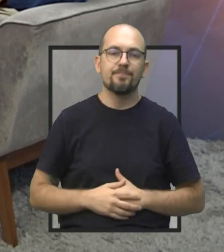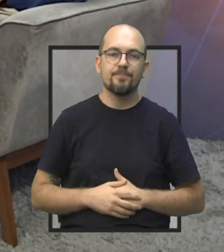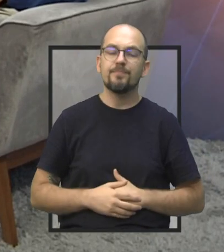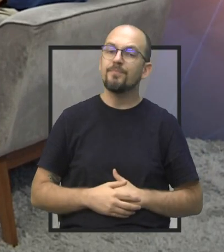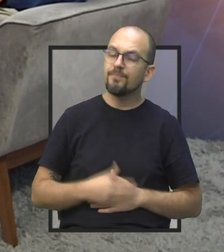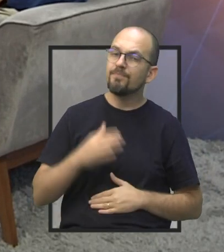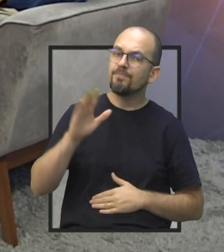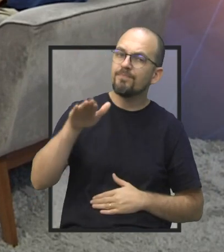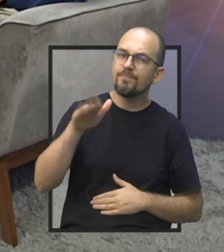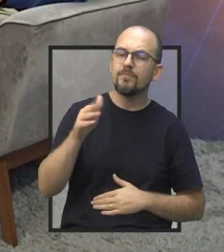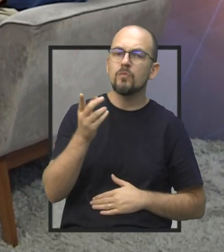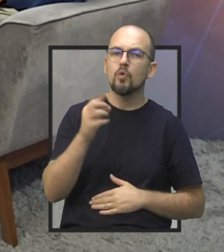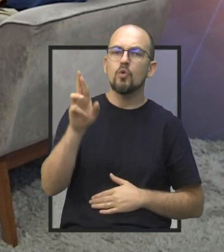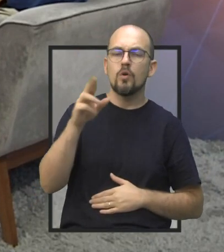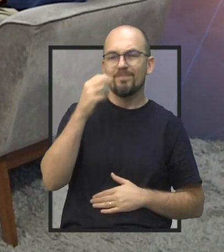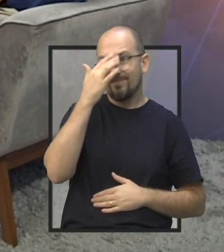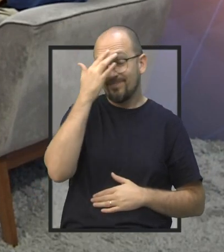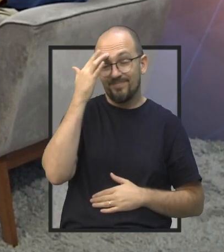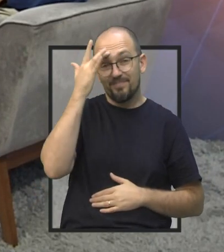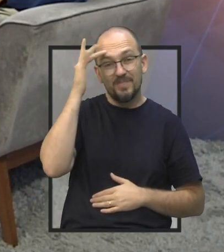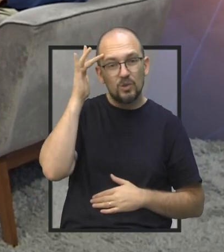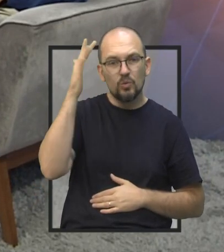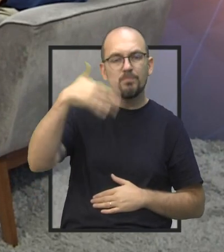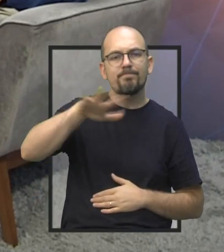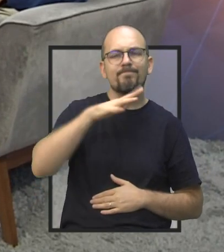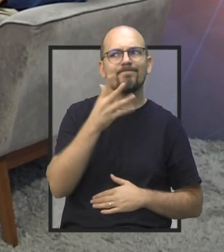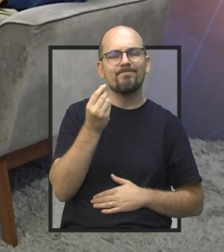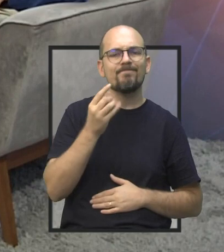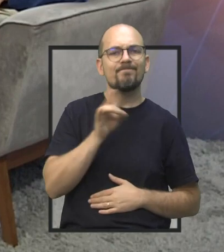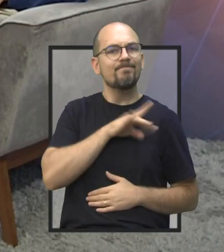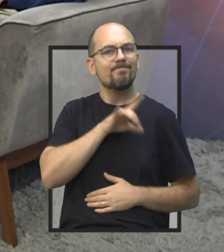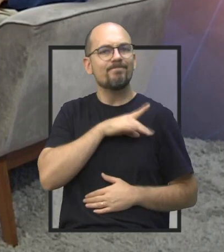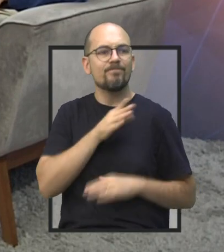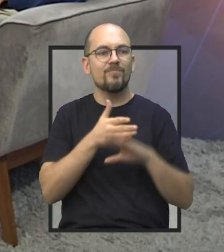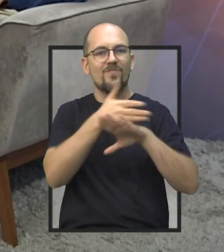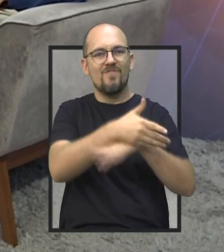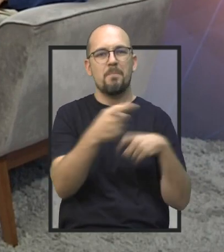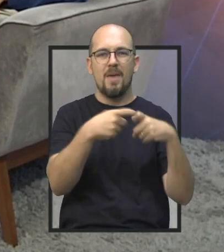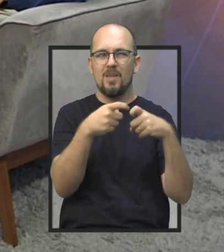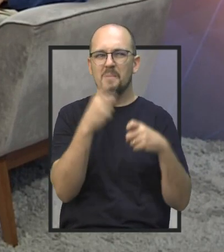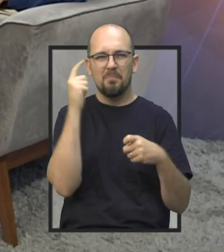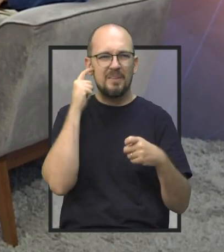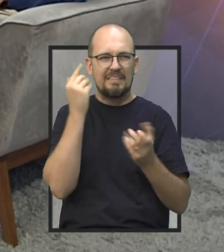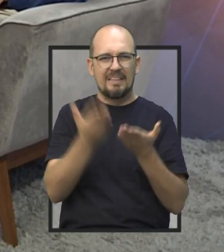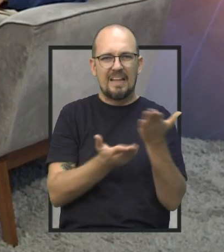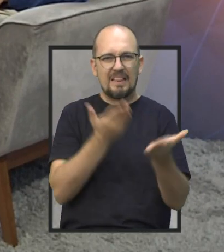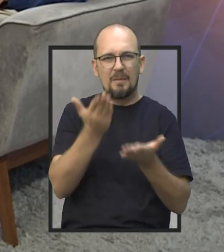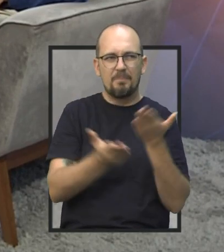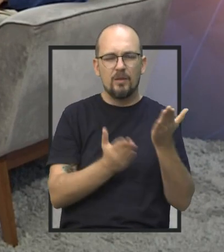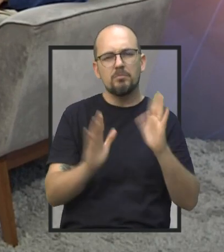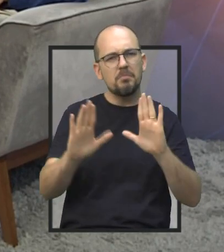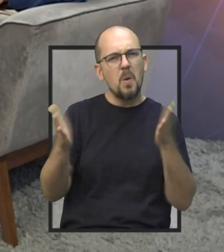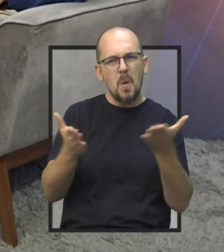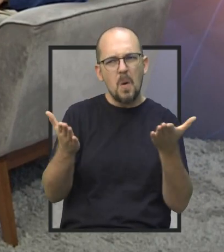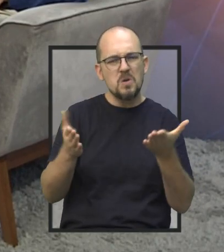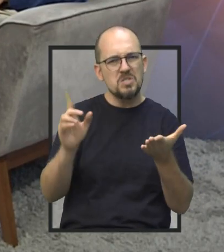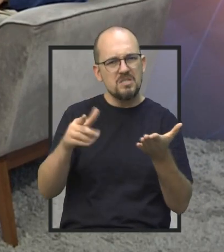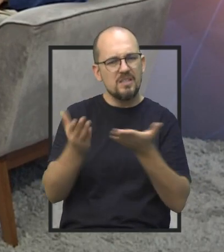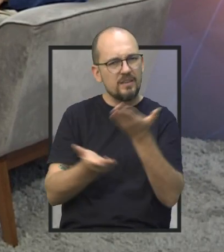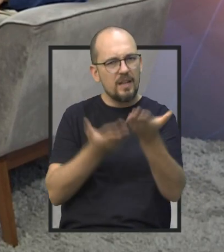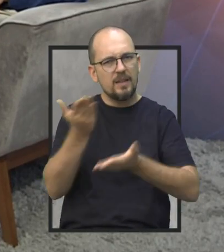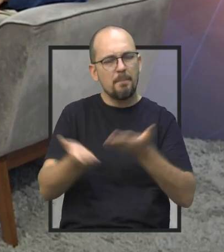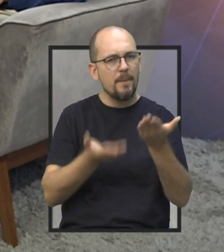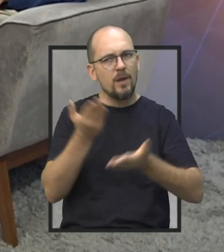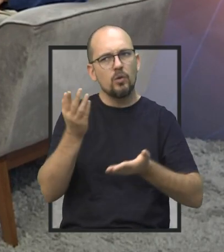vezes, muitos têm medo, inclusive, de ir ao médico por conta do tratamento, mas hoje em dia os tratamentos